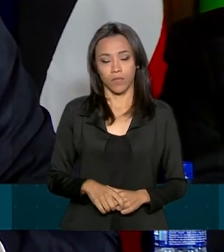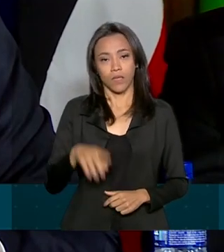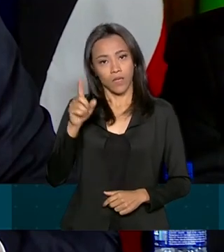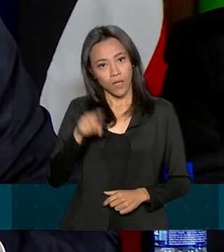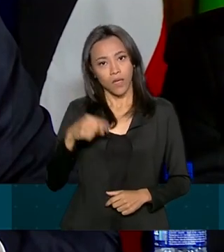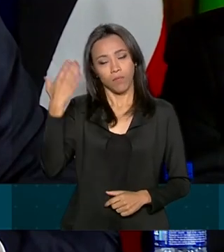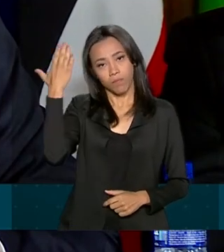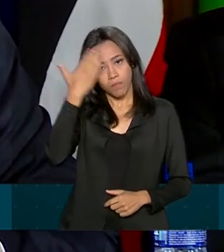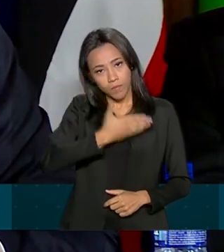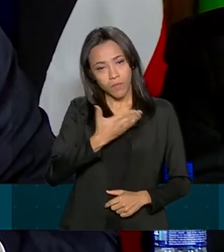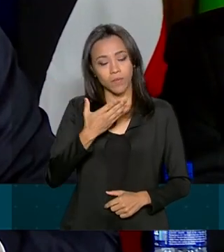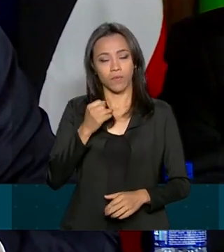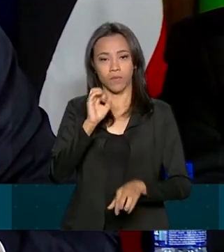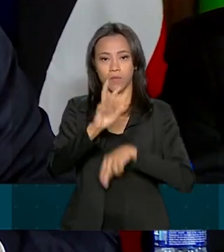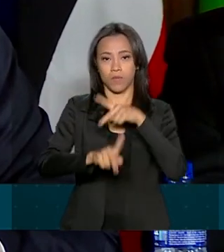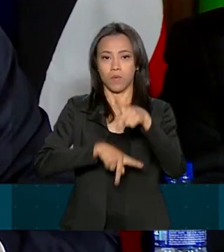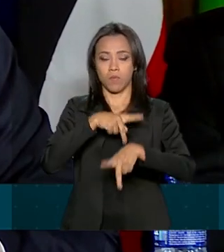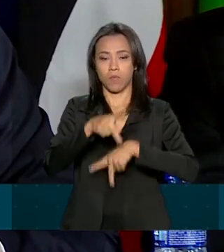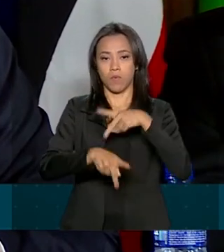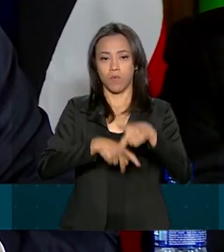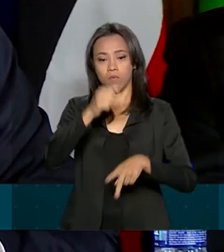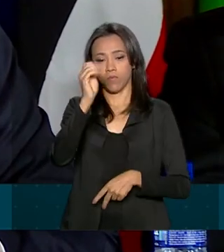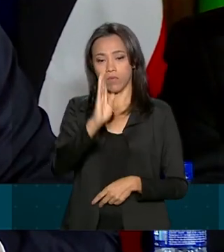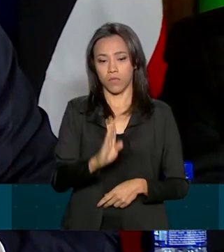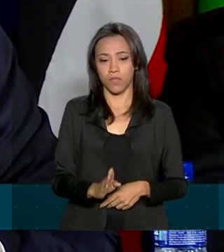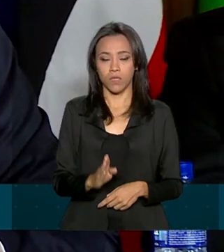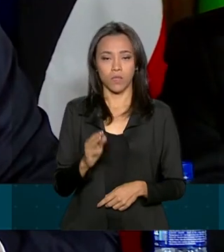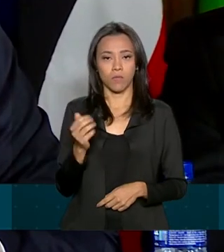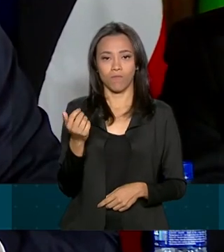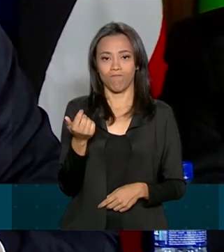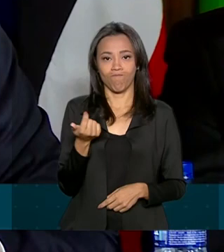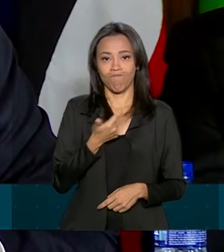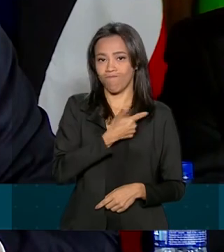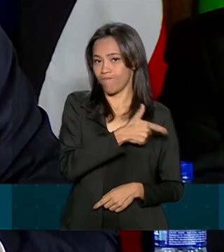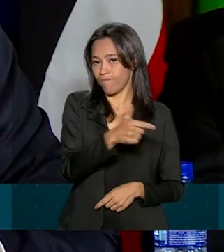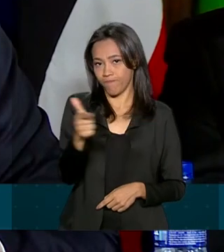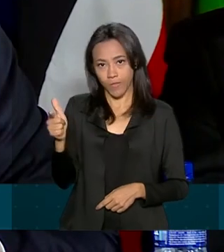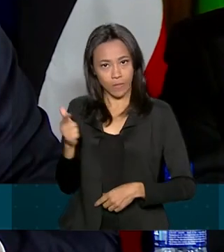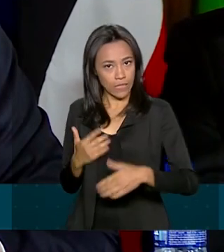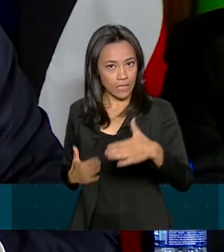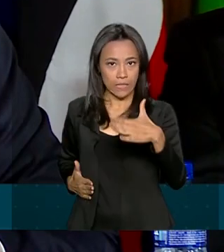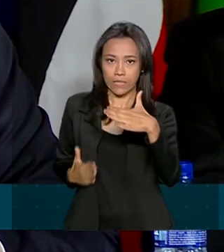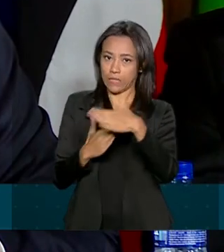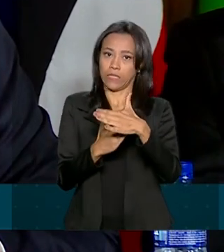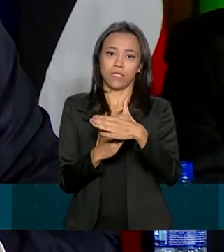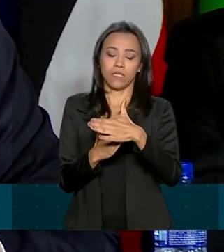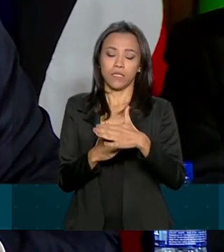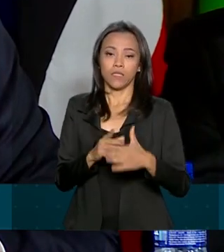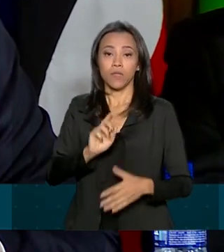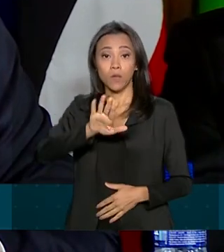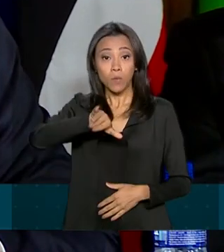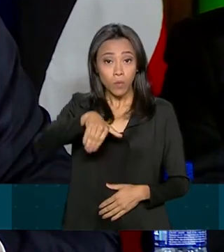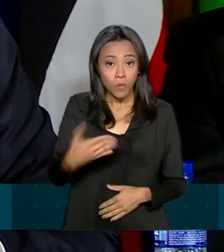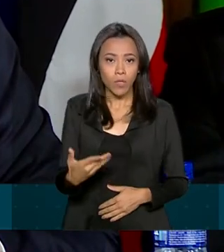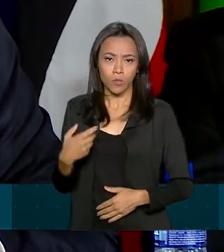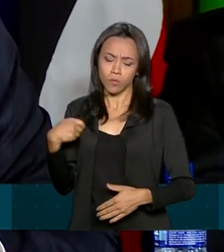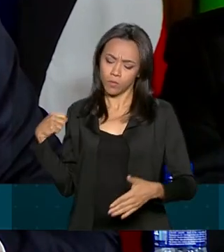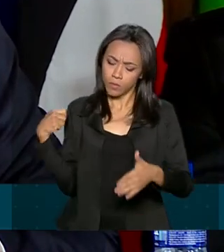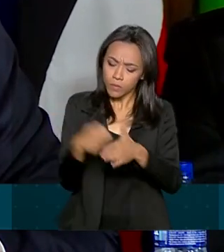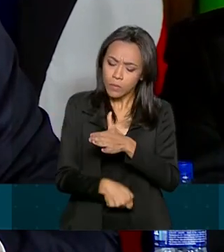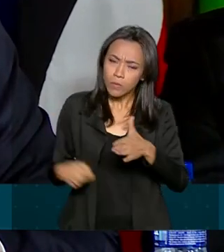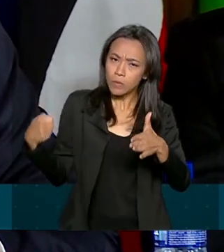sinal que o povo brasileiro não tem limites quando luta e quando